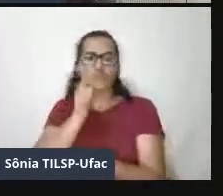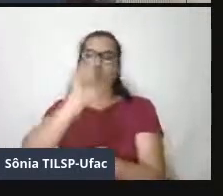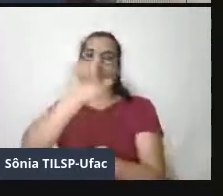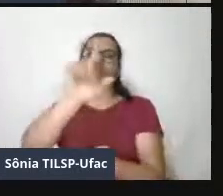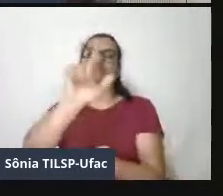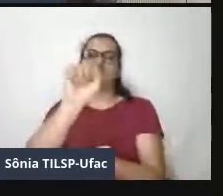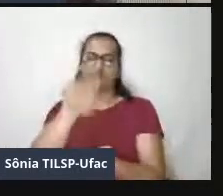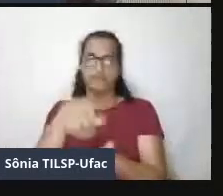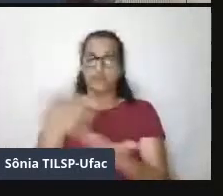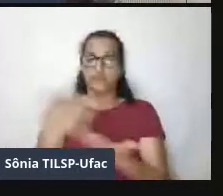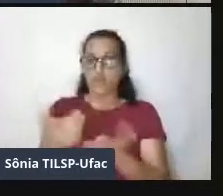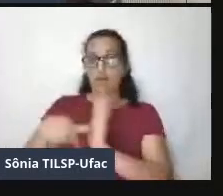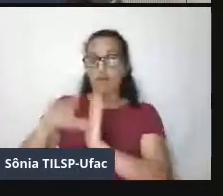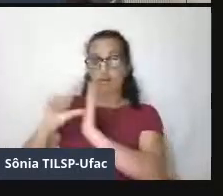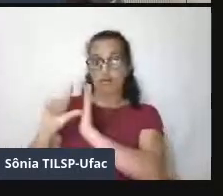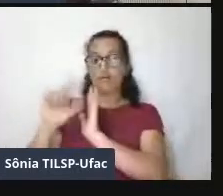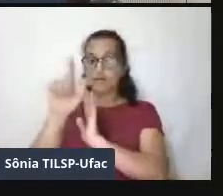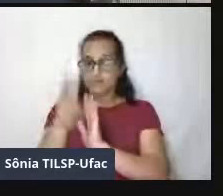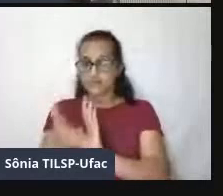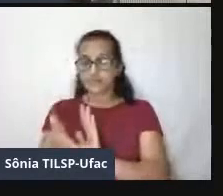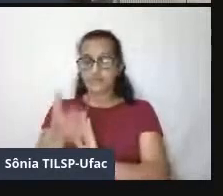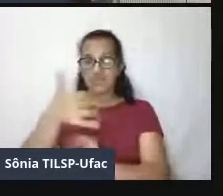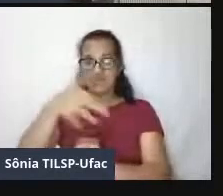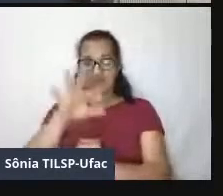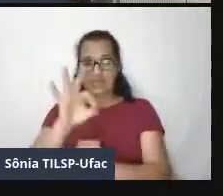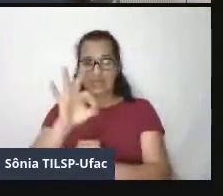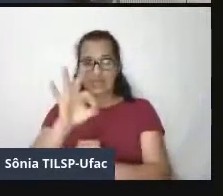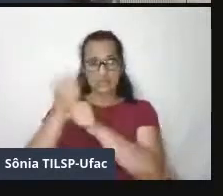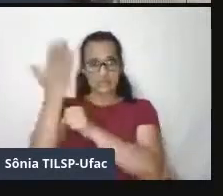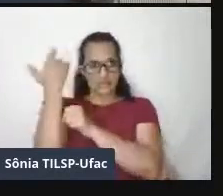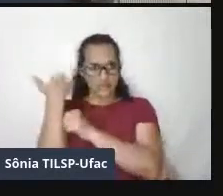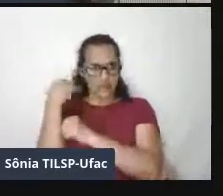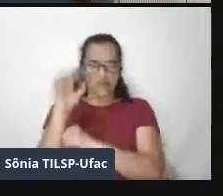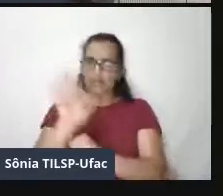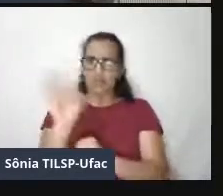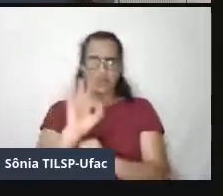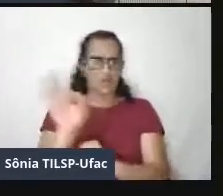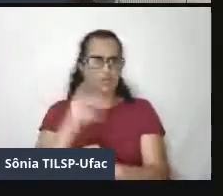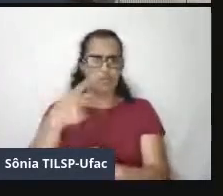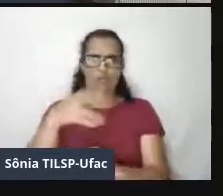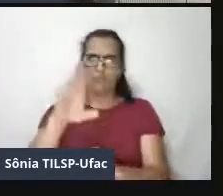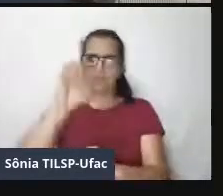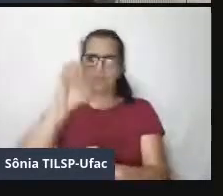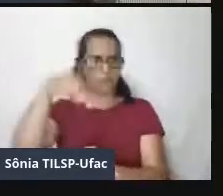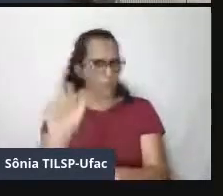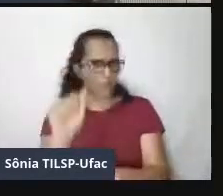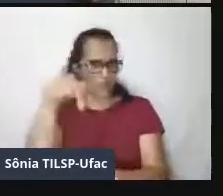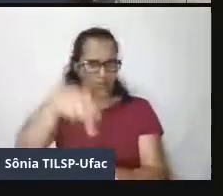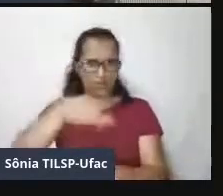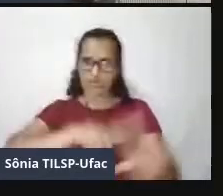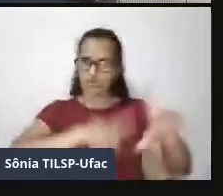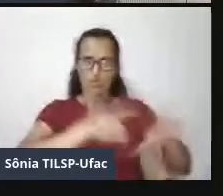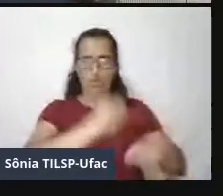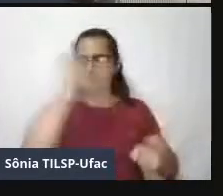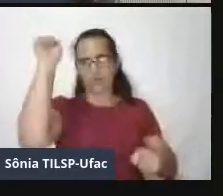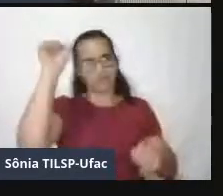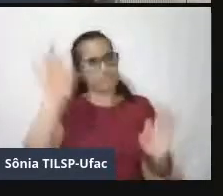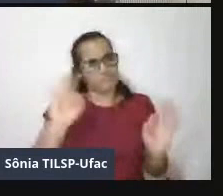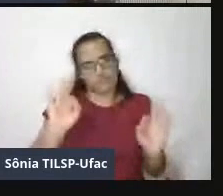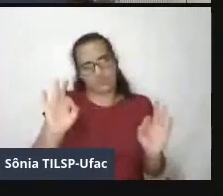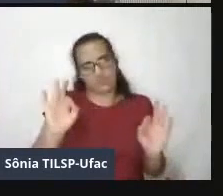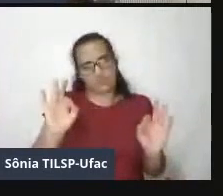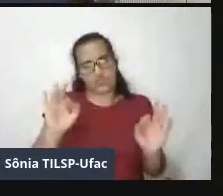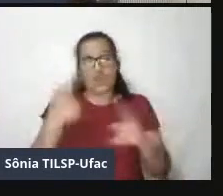momentos anteriores, há 5, 10 anos atrás, nem se falava em prona no Acre. A primeira prona que aconteceu na UTI Web era na época da